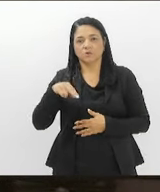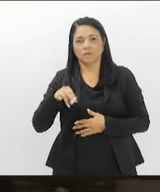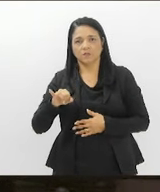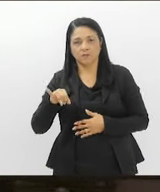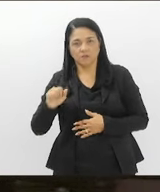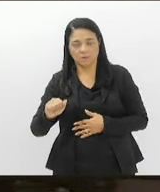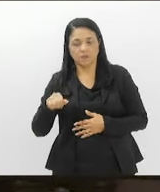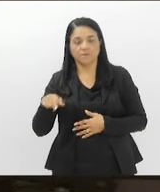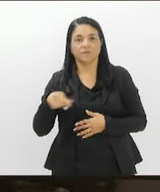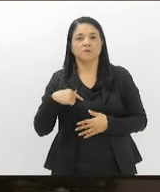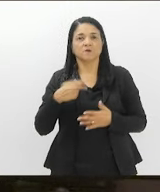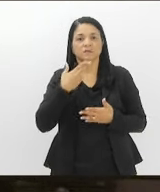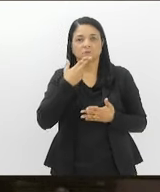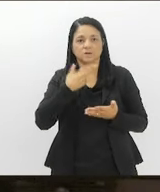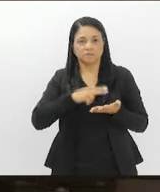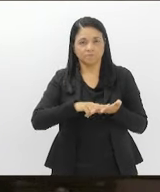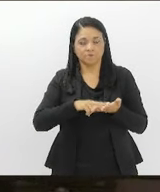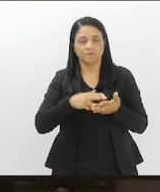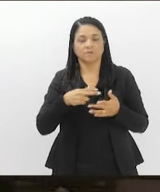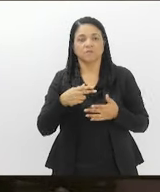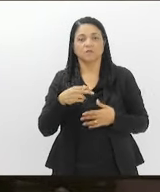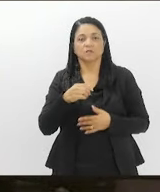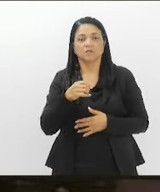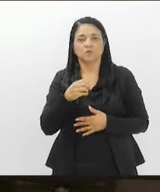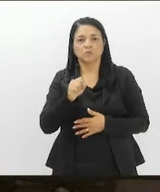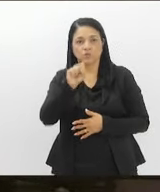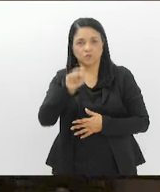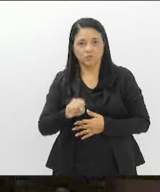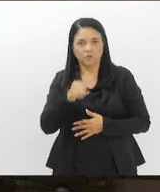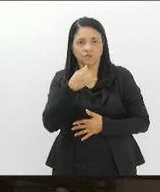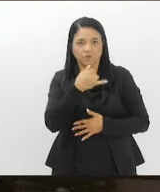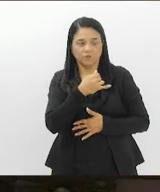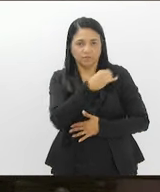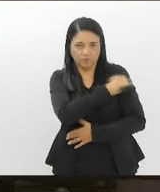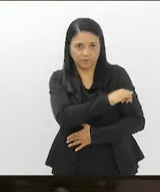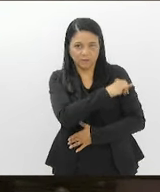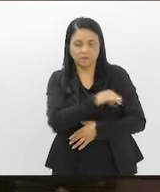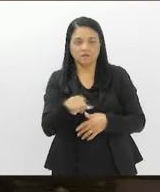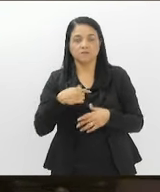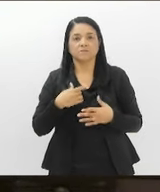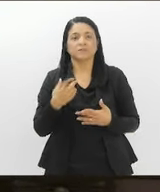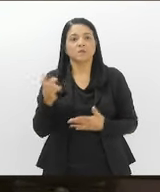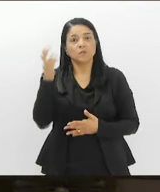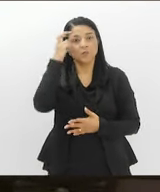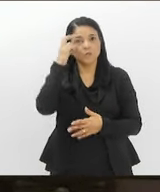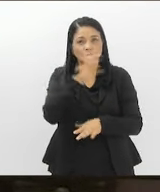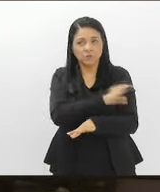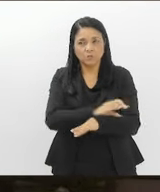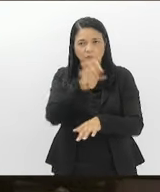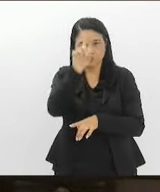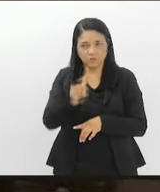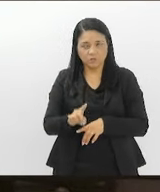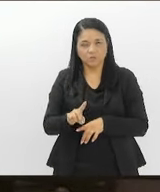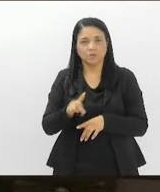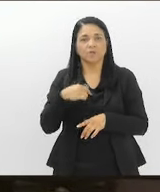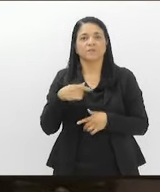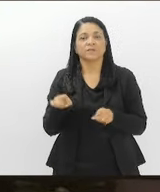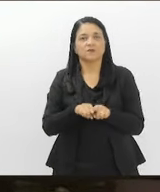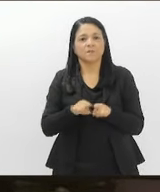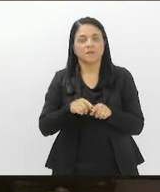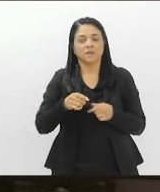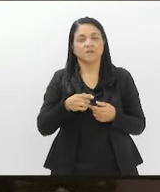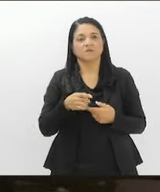Sul Fluminense. Fernanda Figueiredo, minha querida diretora de cultura. Lauro Boto, diretor de Brigada de